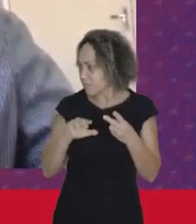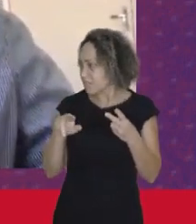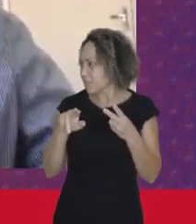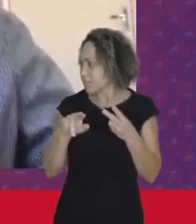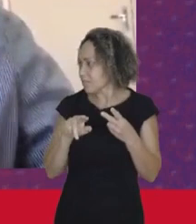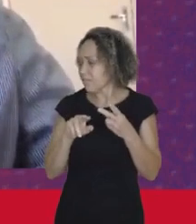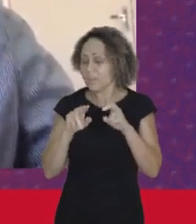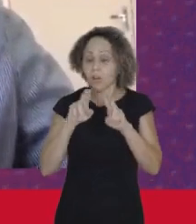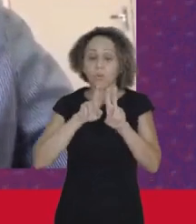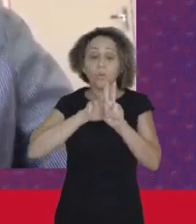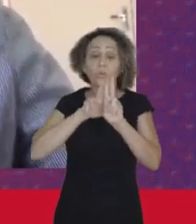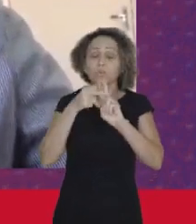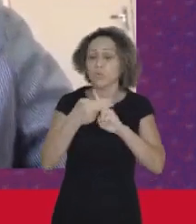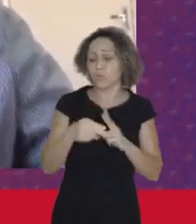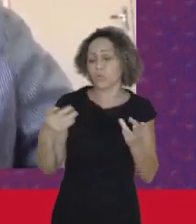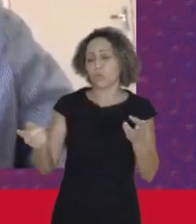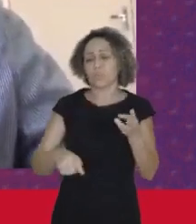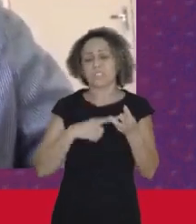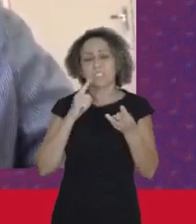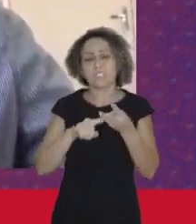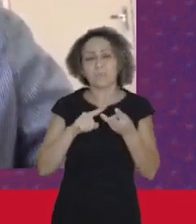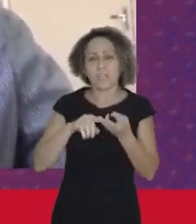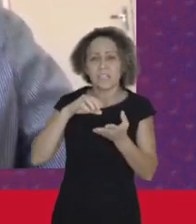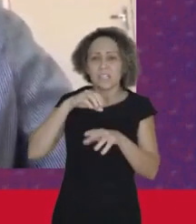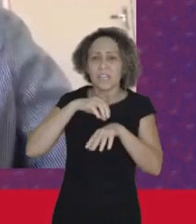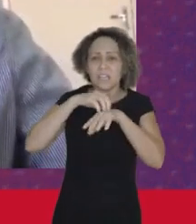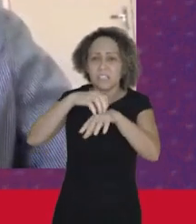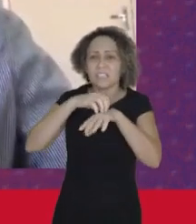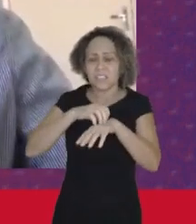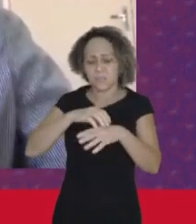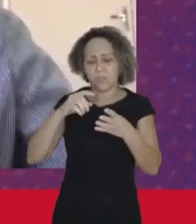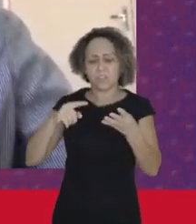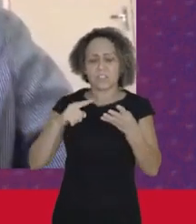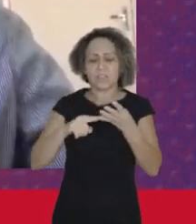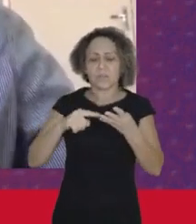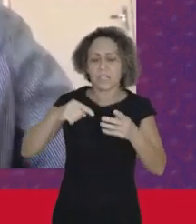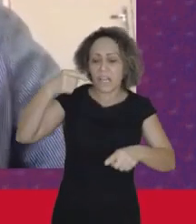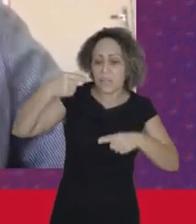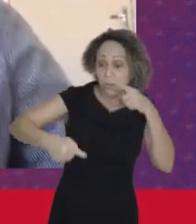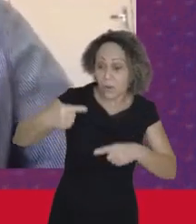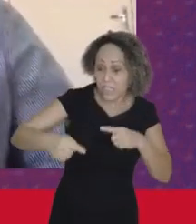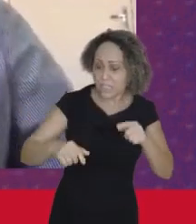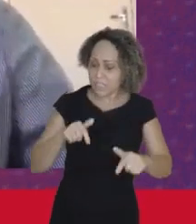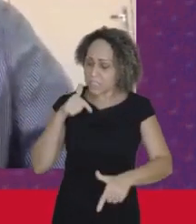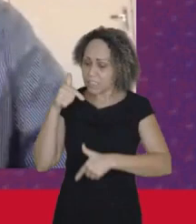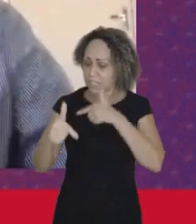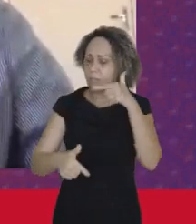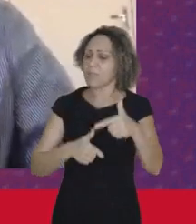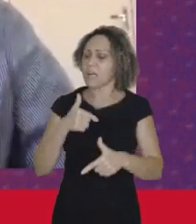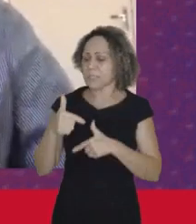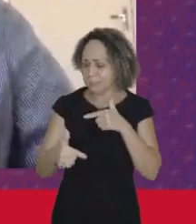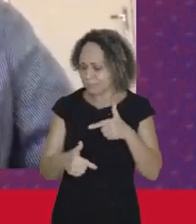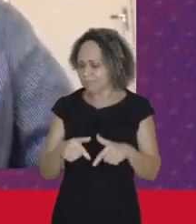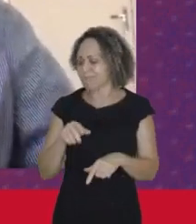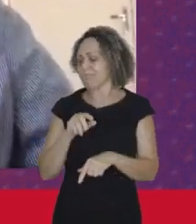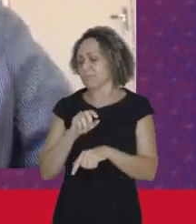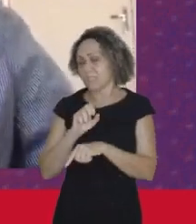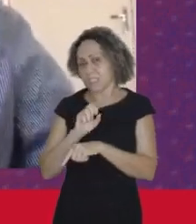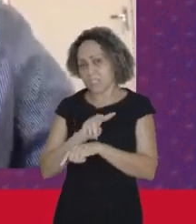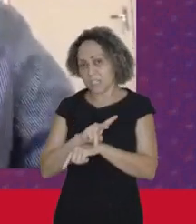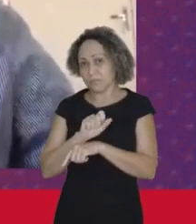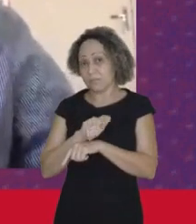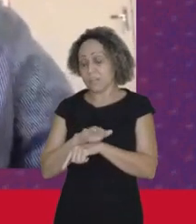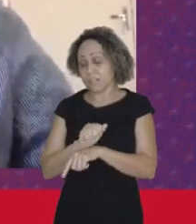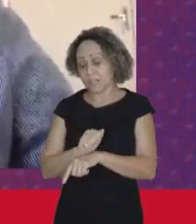de transporte e das políticas de trabalho e de emprego. Esse é um conjunto de